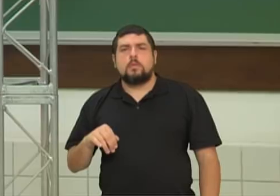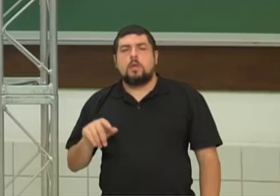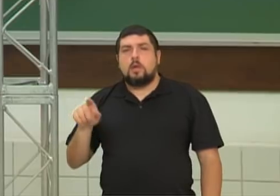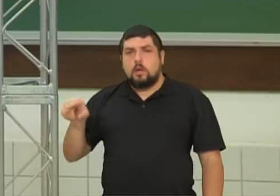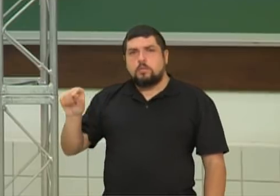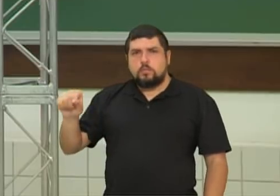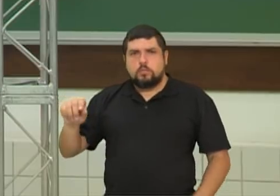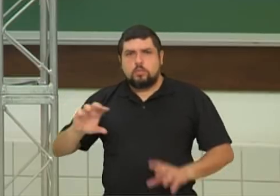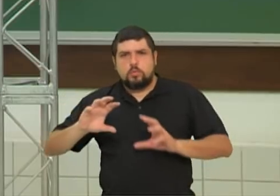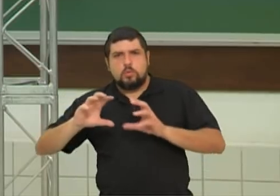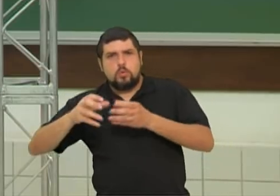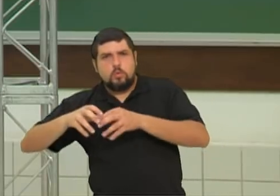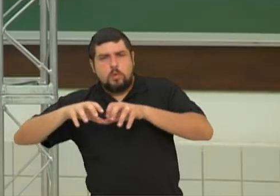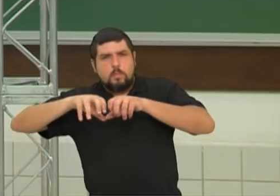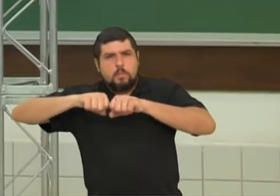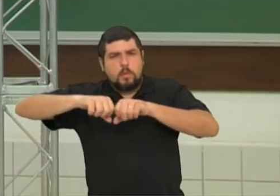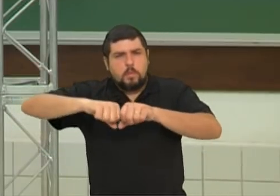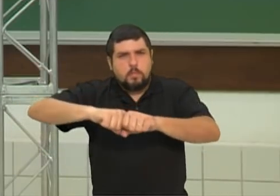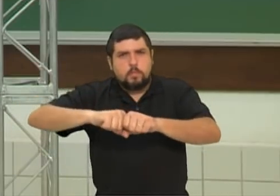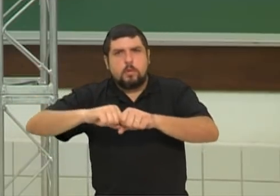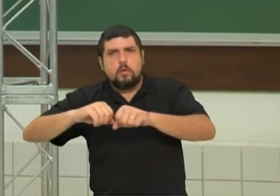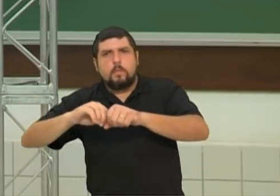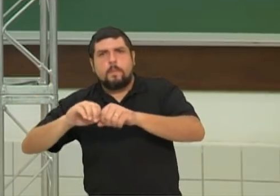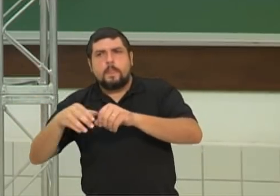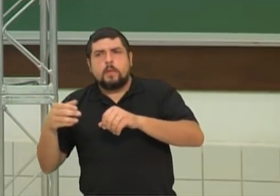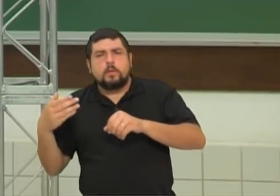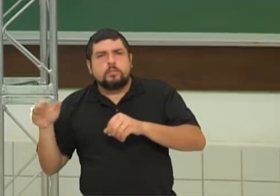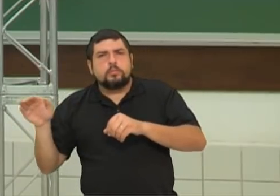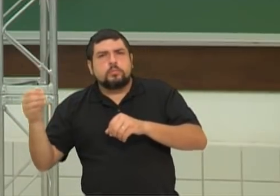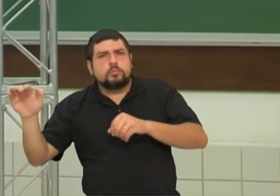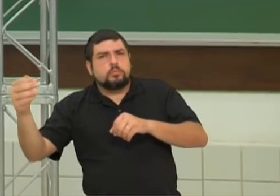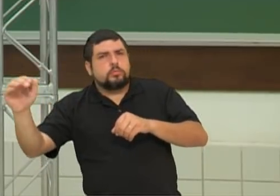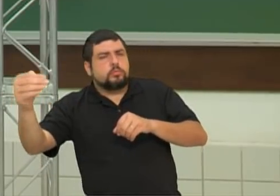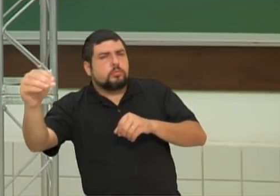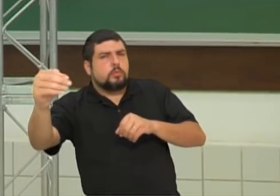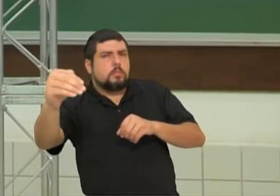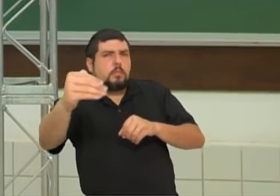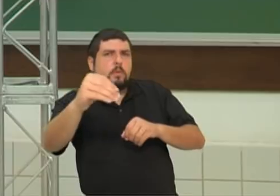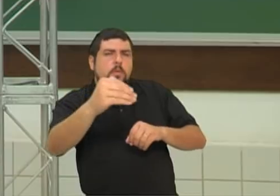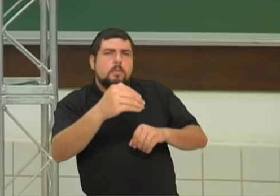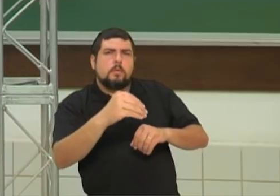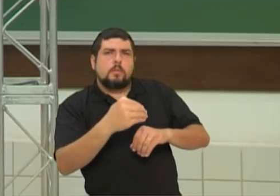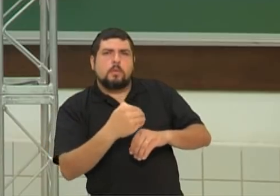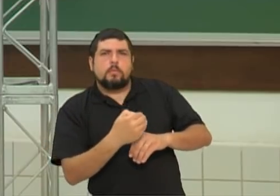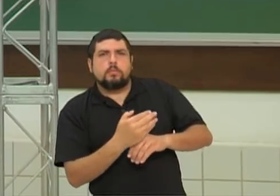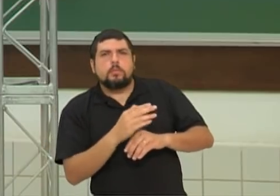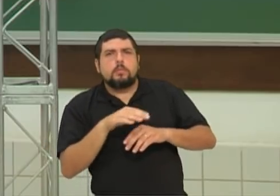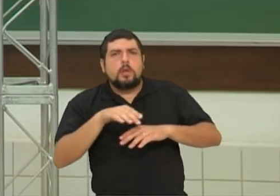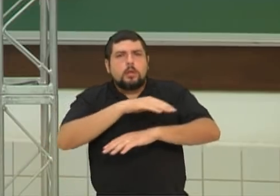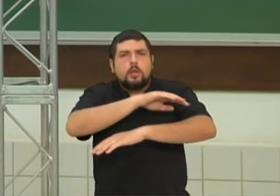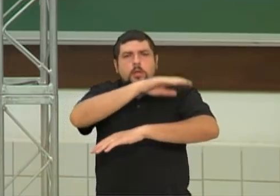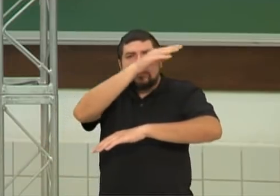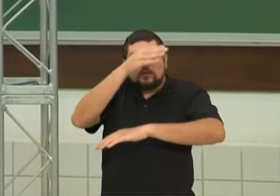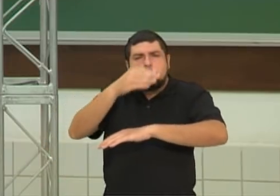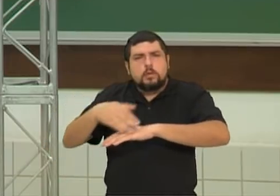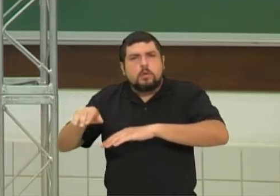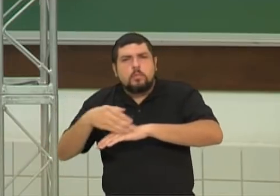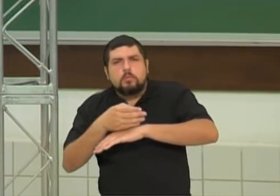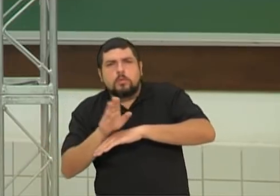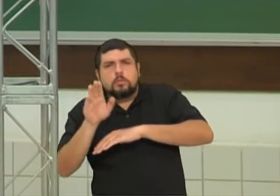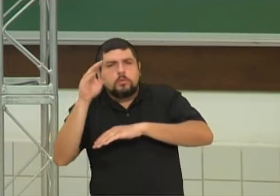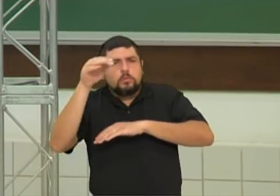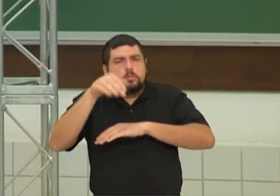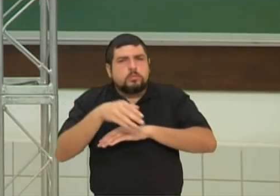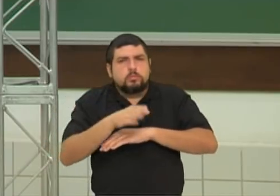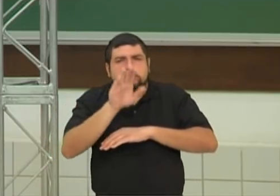desbravadores e colonizadores que subiam a trilha do Compostela até morro acima, né, serra acima, para poder fundar